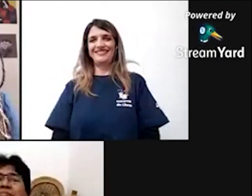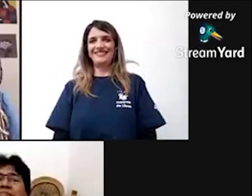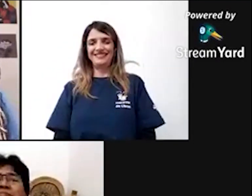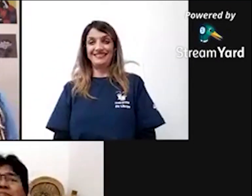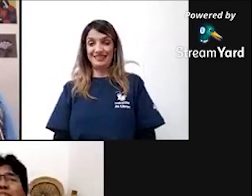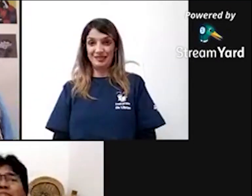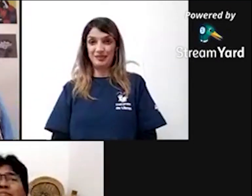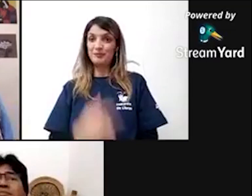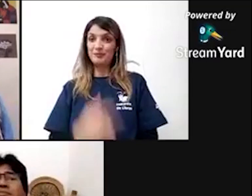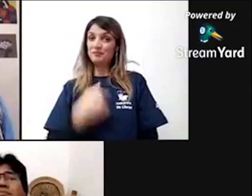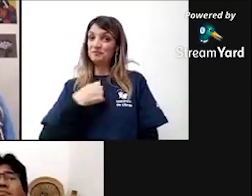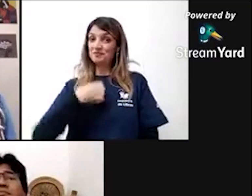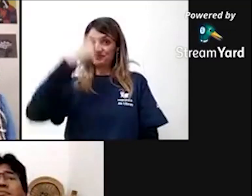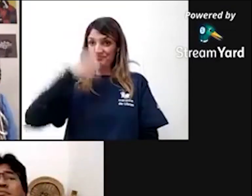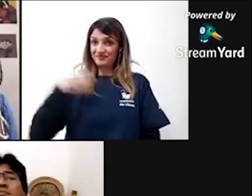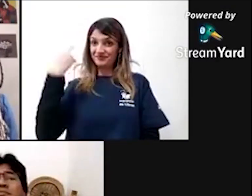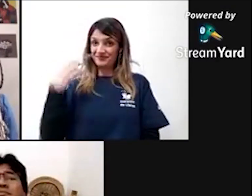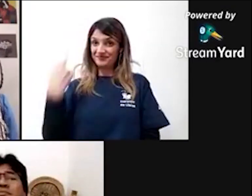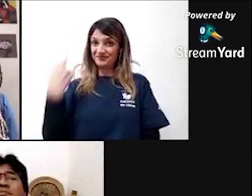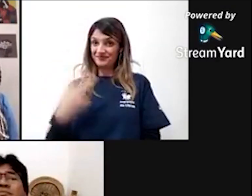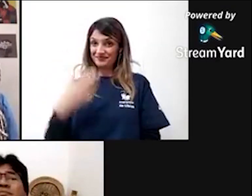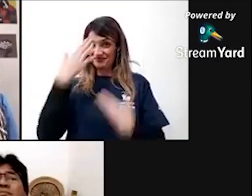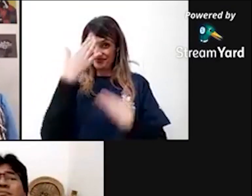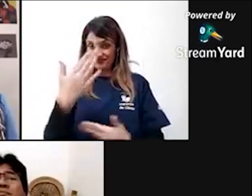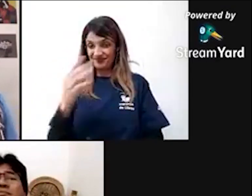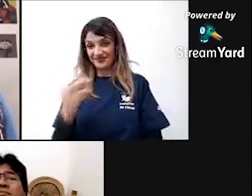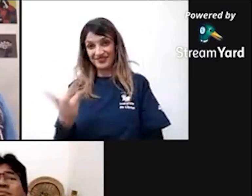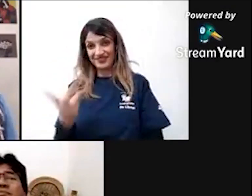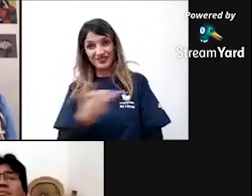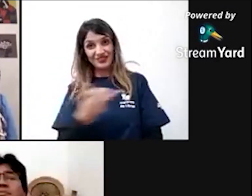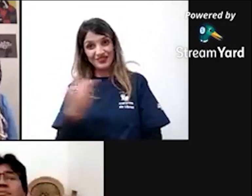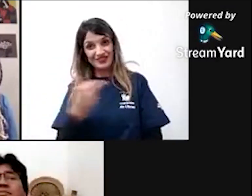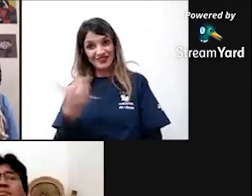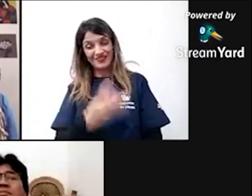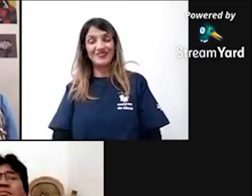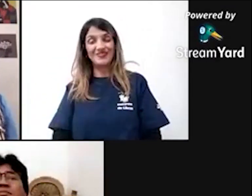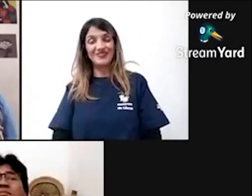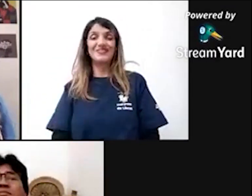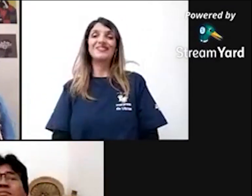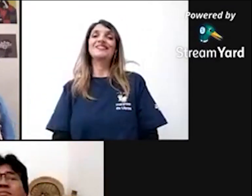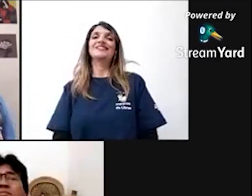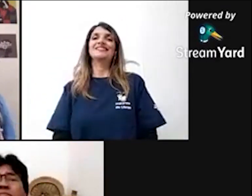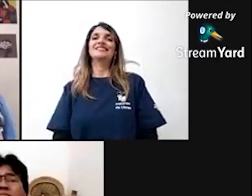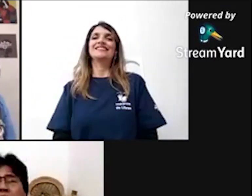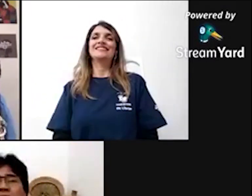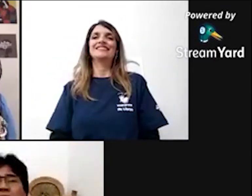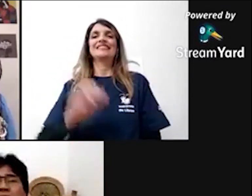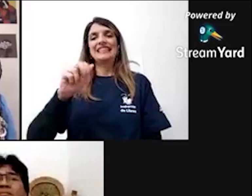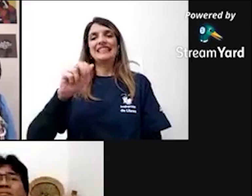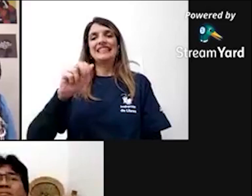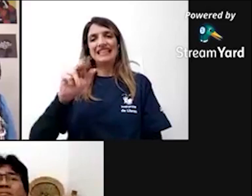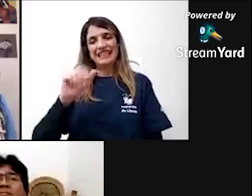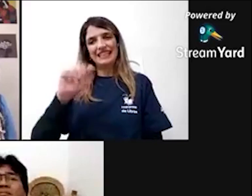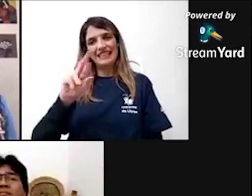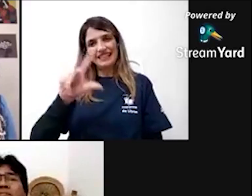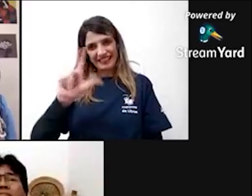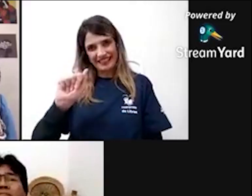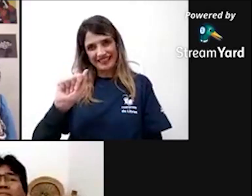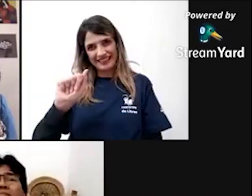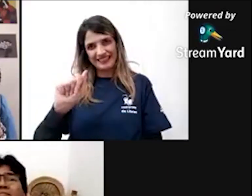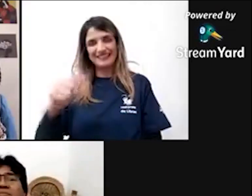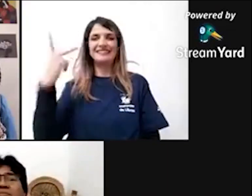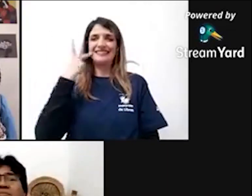quem agradeço, a Daniel Munduruku, a Cristina Wapichana, a Ana Carla Ascon, a Kátia